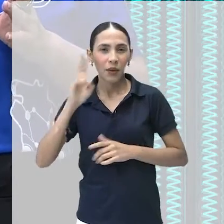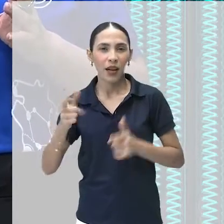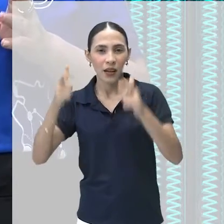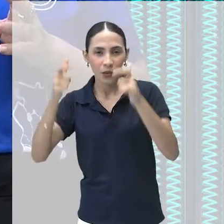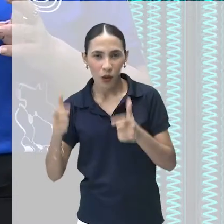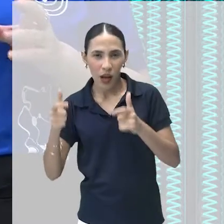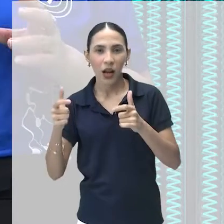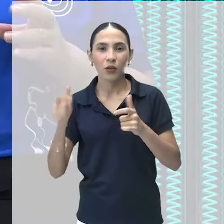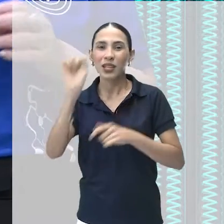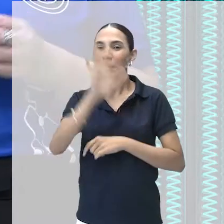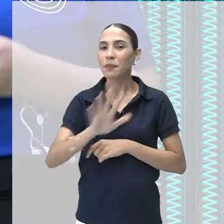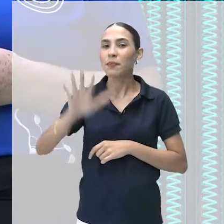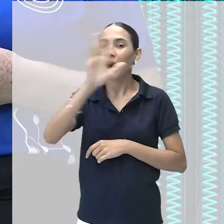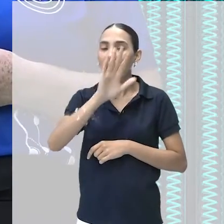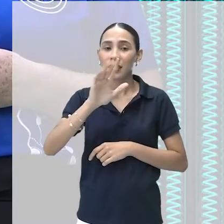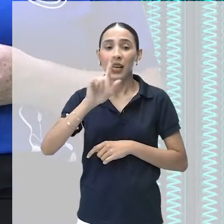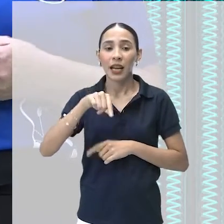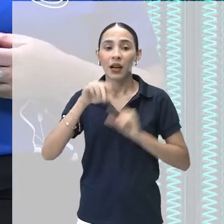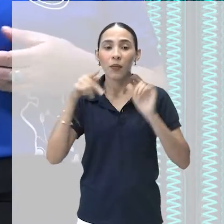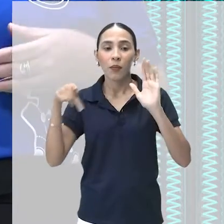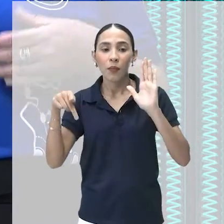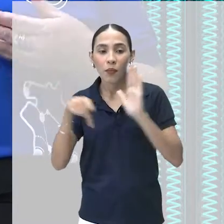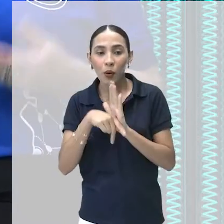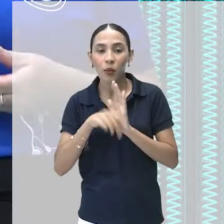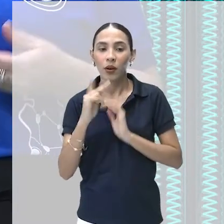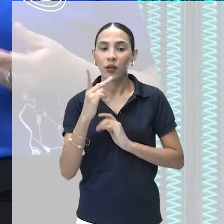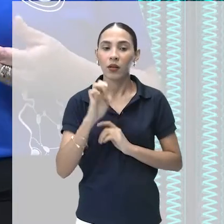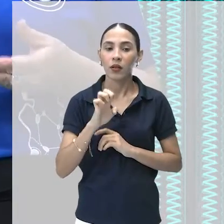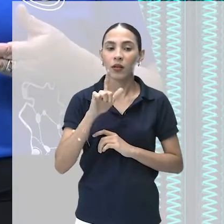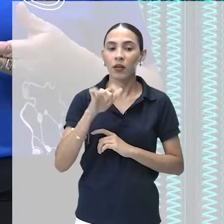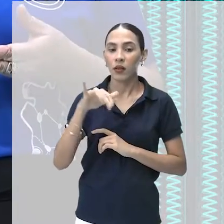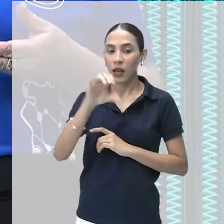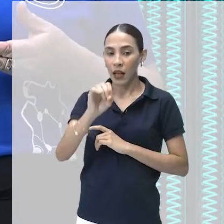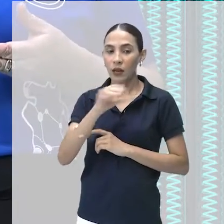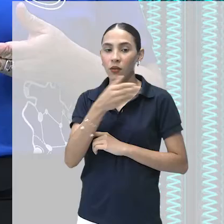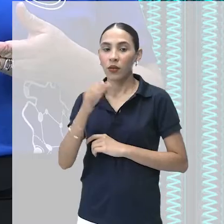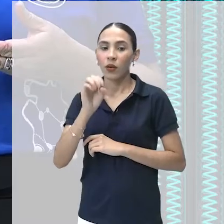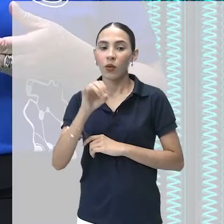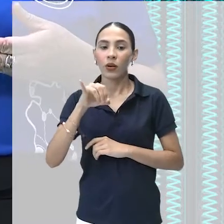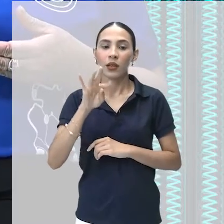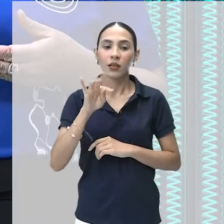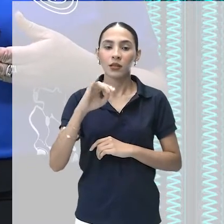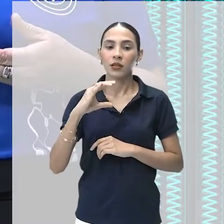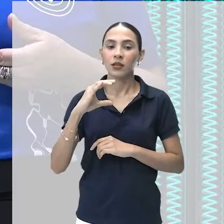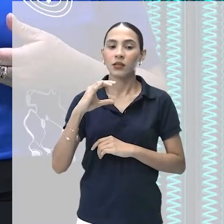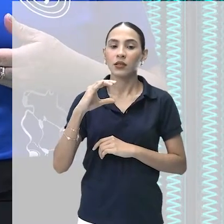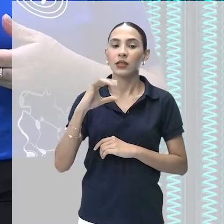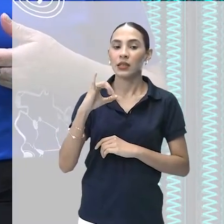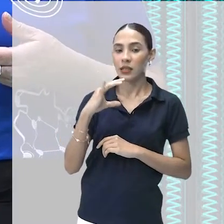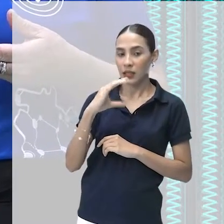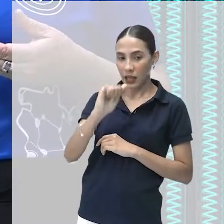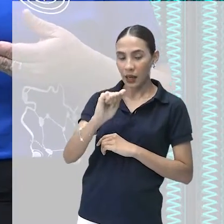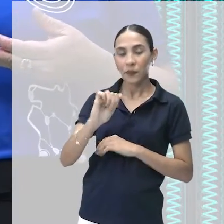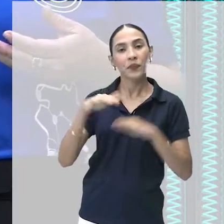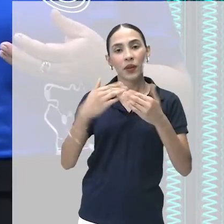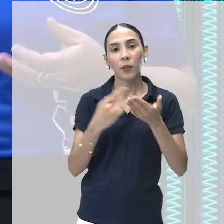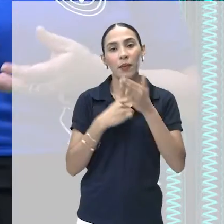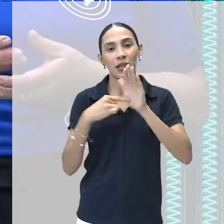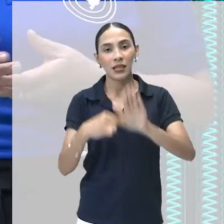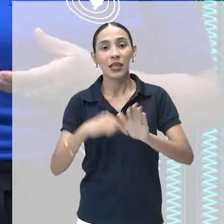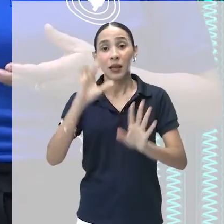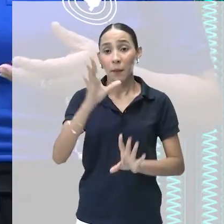agora para vocês era justamente do Hélio. Então, ele traz essa questão mostrando, né,